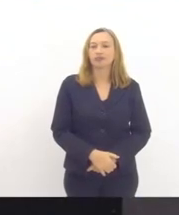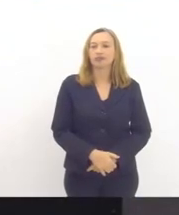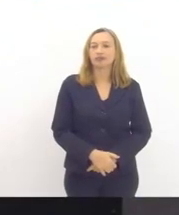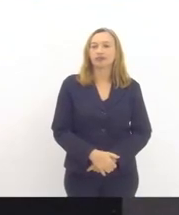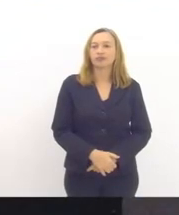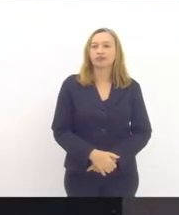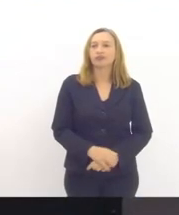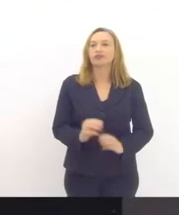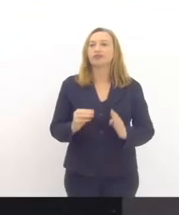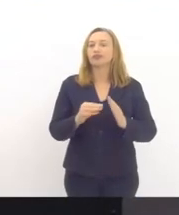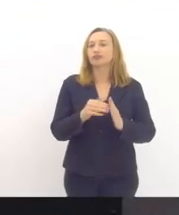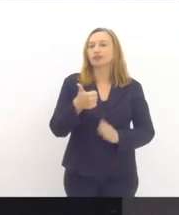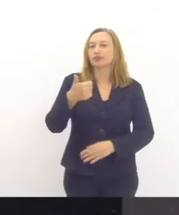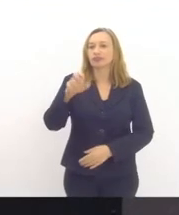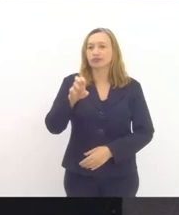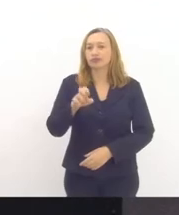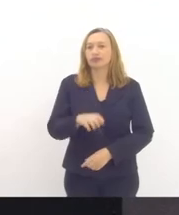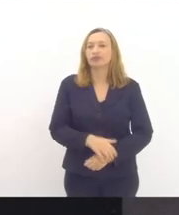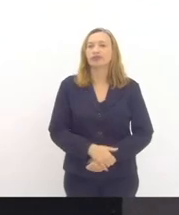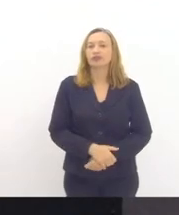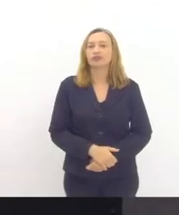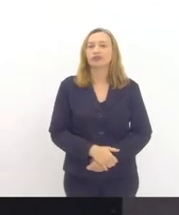A meta 15,